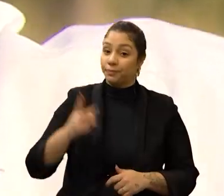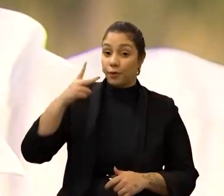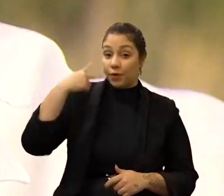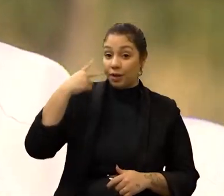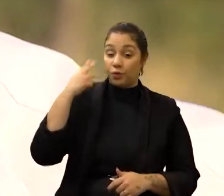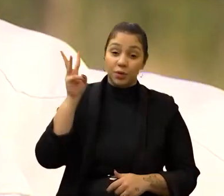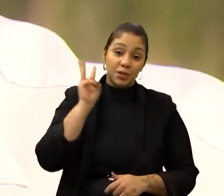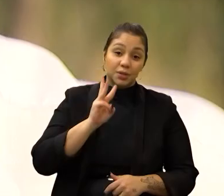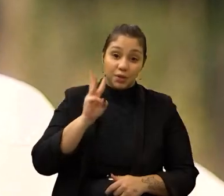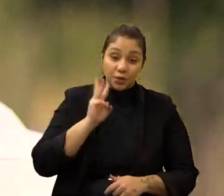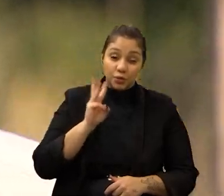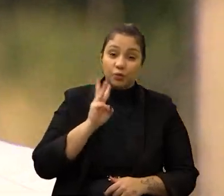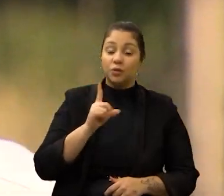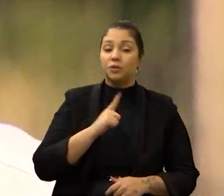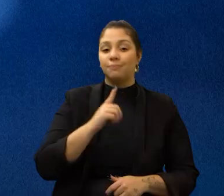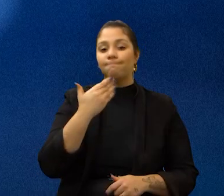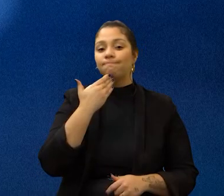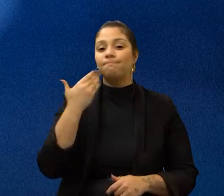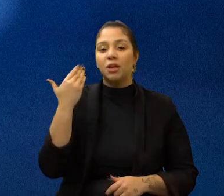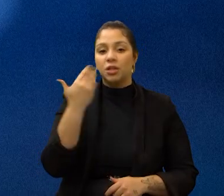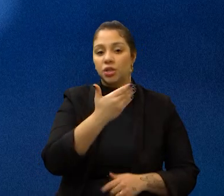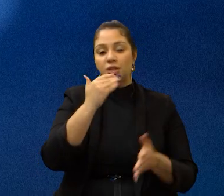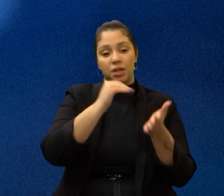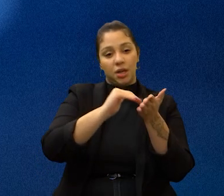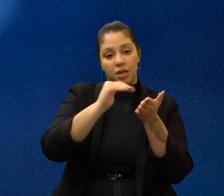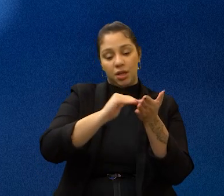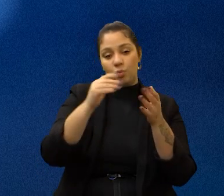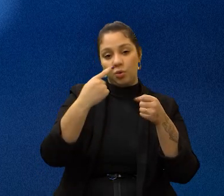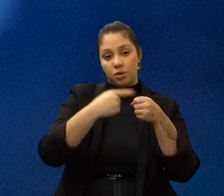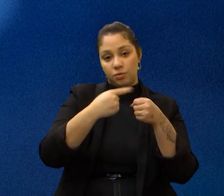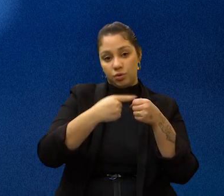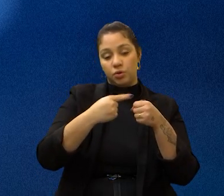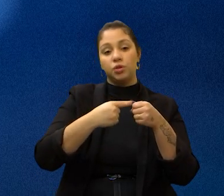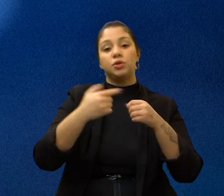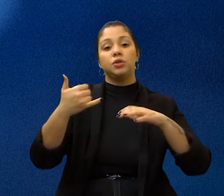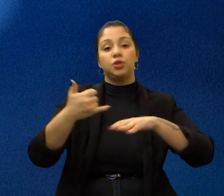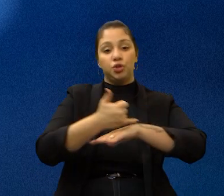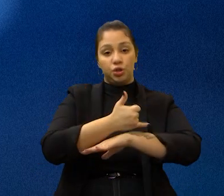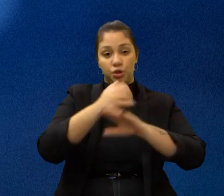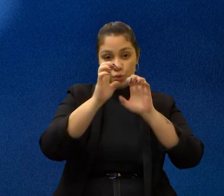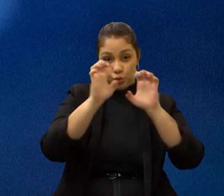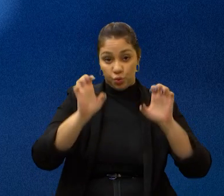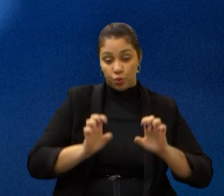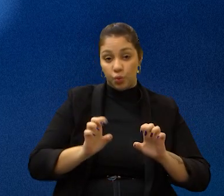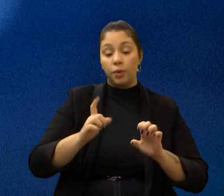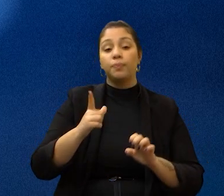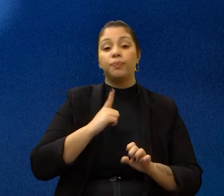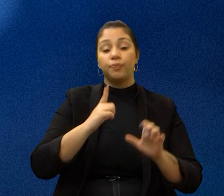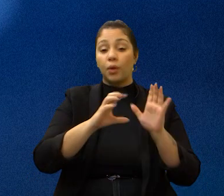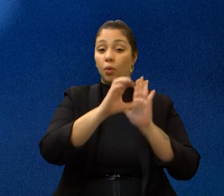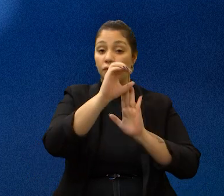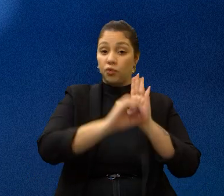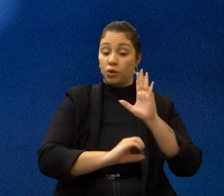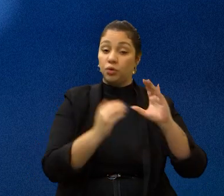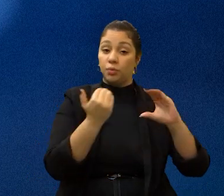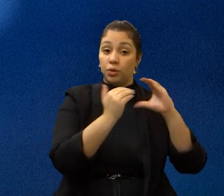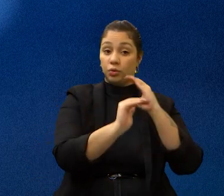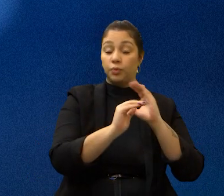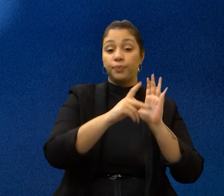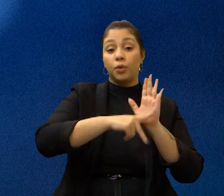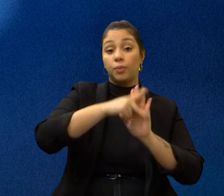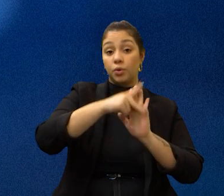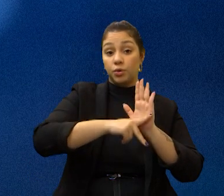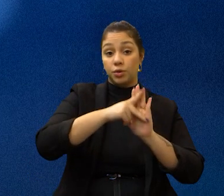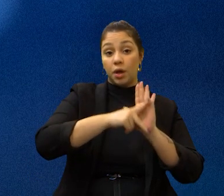o vereador Cecílio Santos solicitou a secretaria municipal de infraestrutura através de ofício